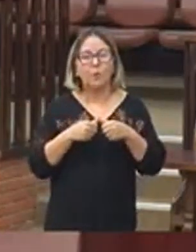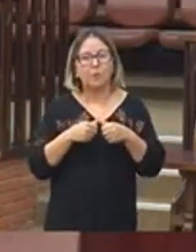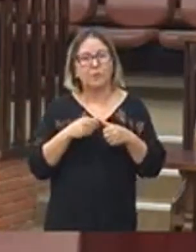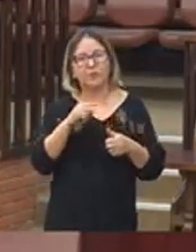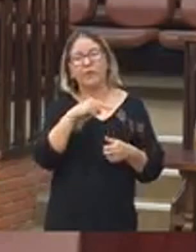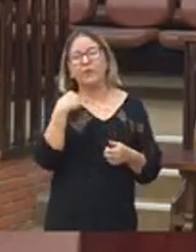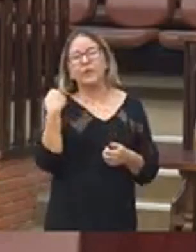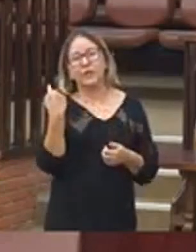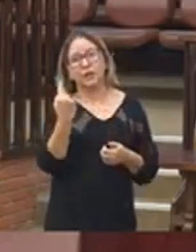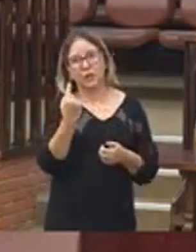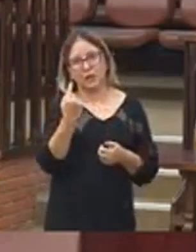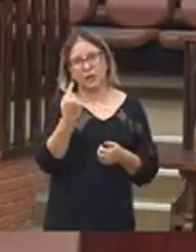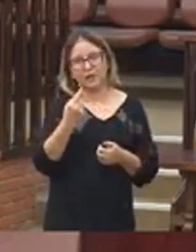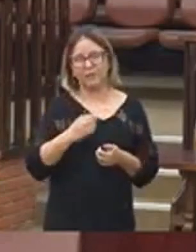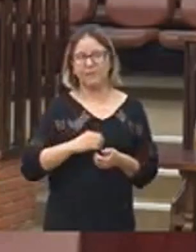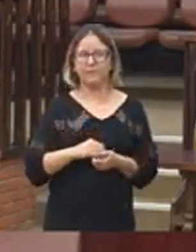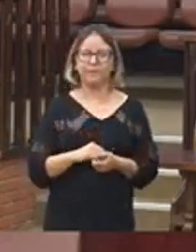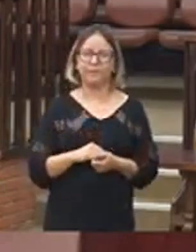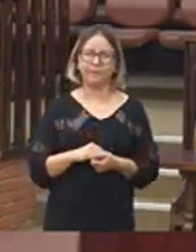Eu tenho